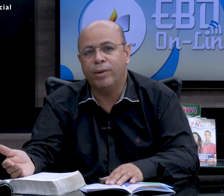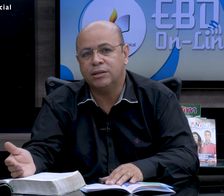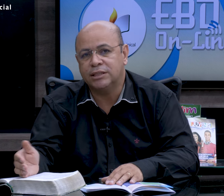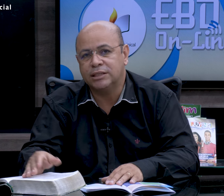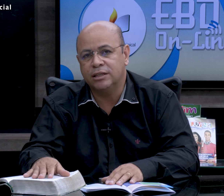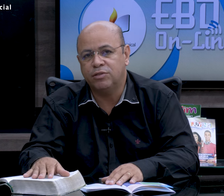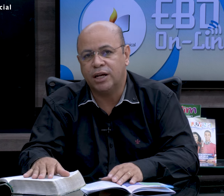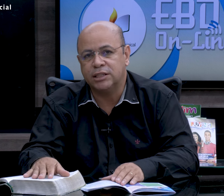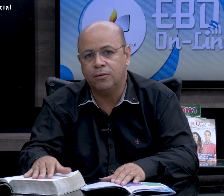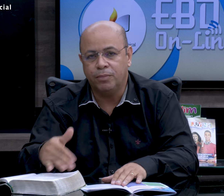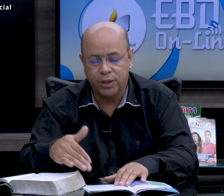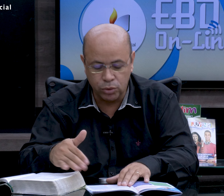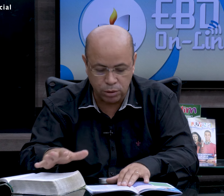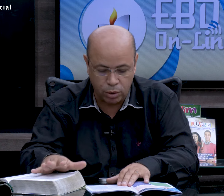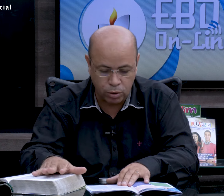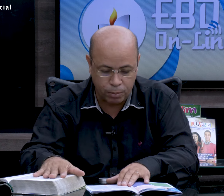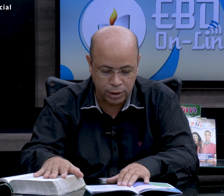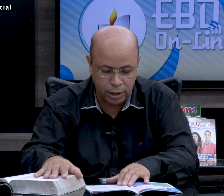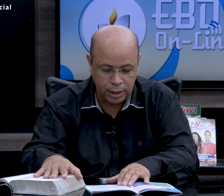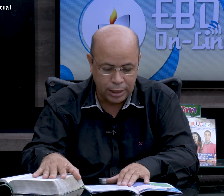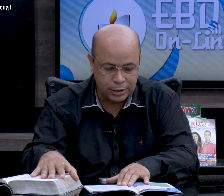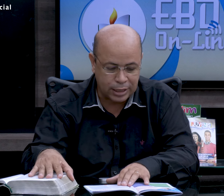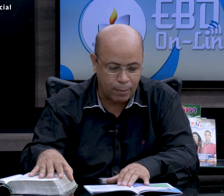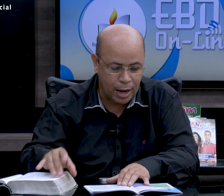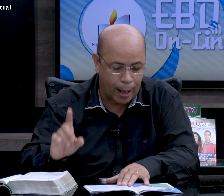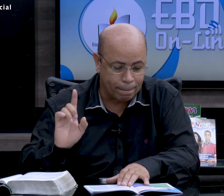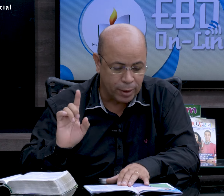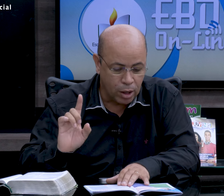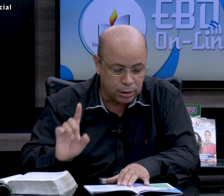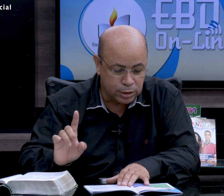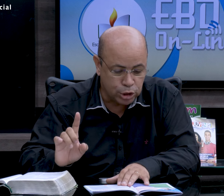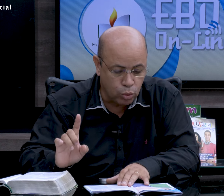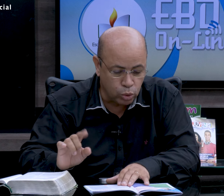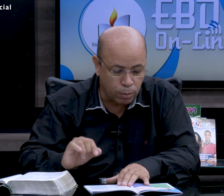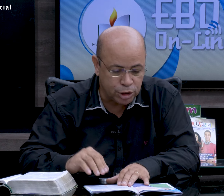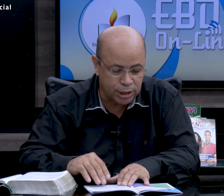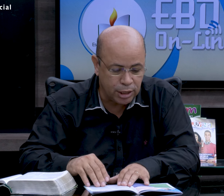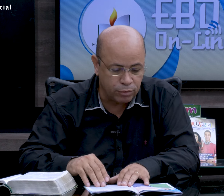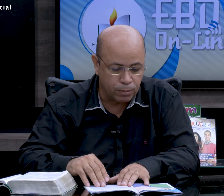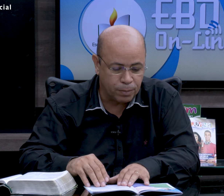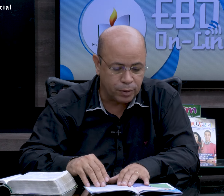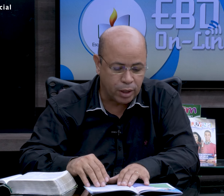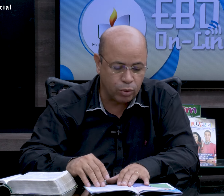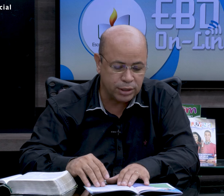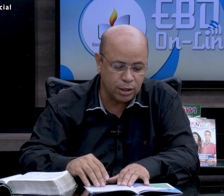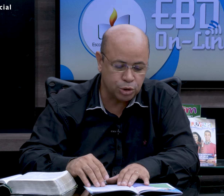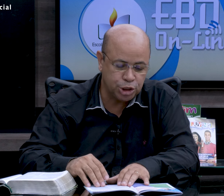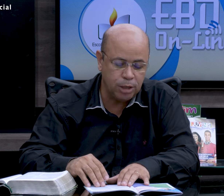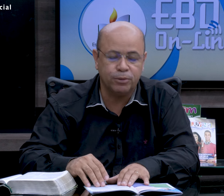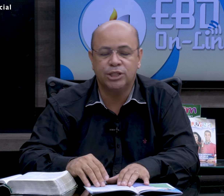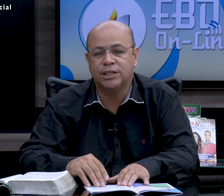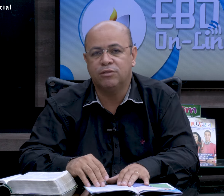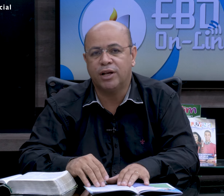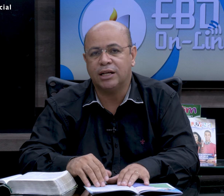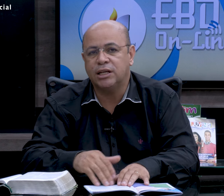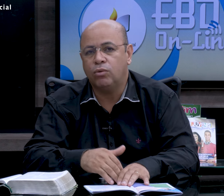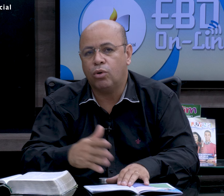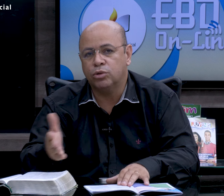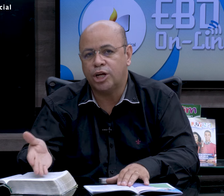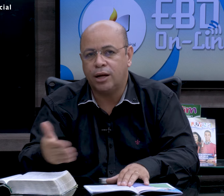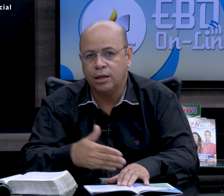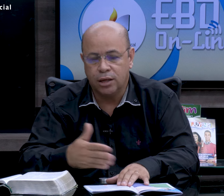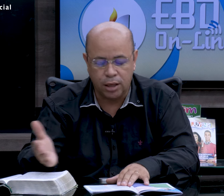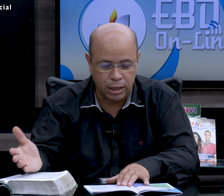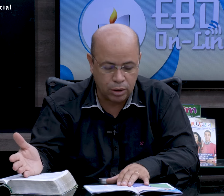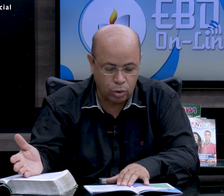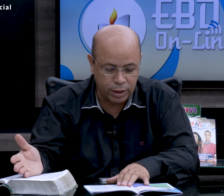três momentos essa Santificação e os irmãos vão poder trabalhar segundo objetivo n é conhecer os tipos de santificação Como